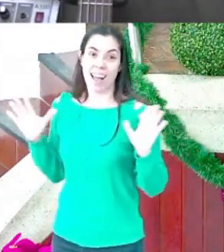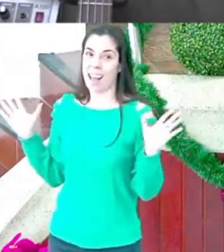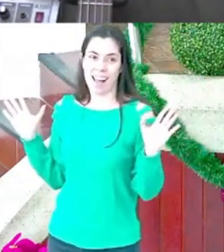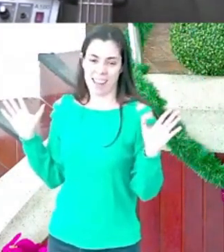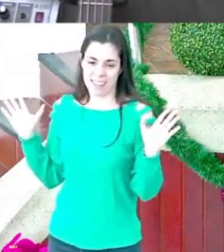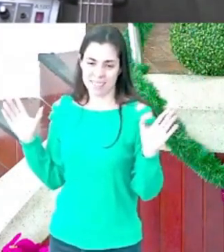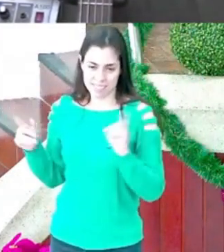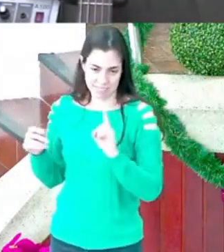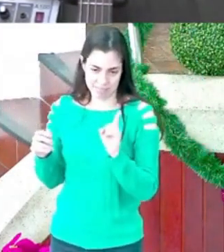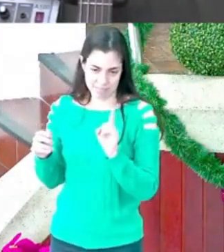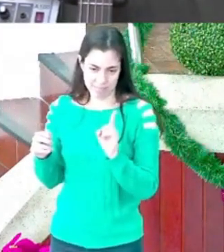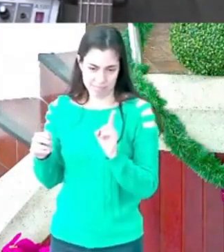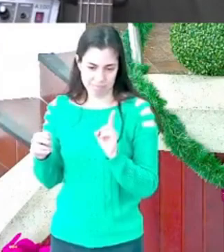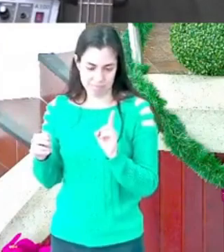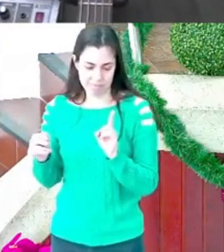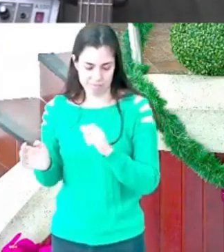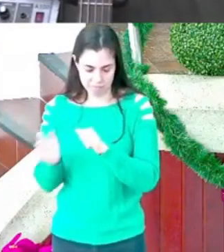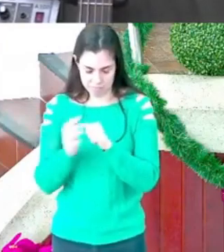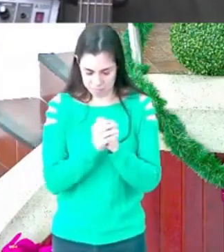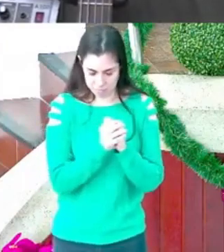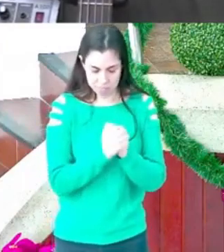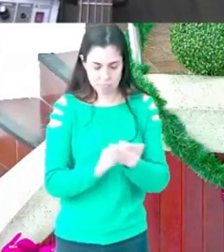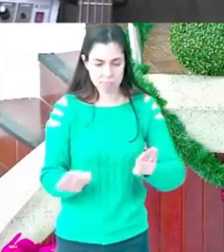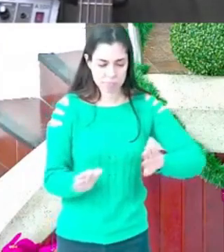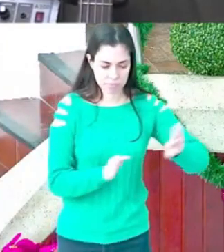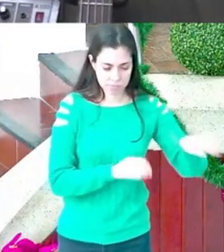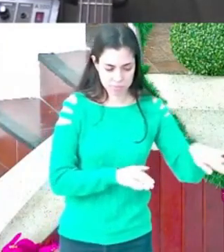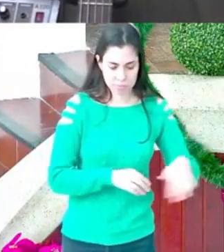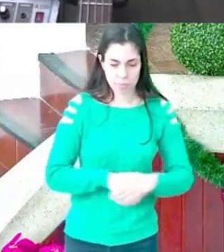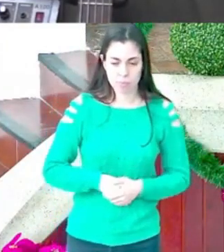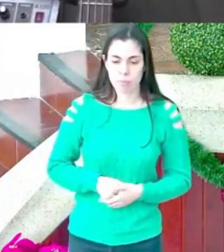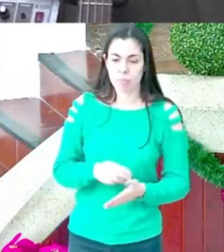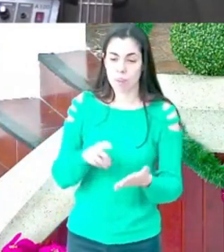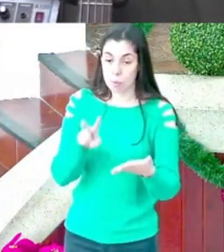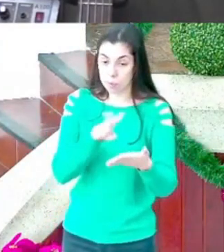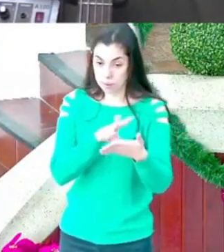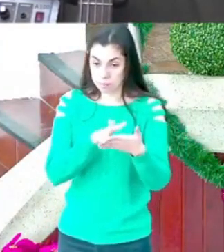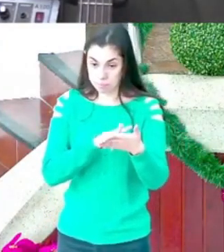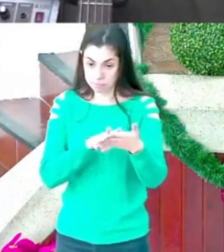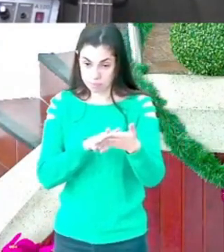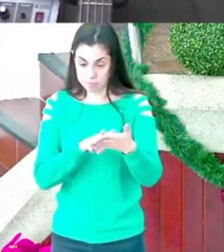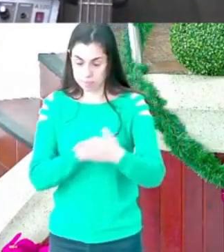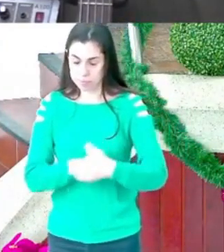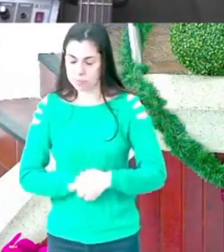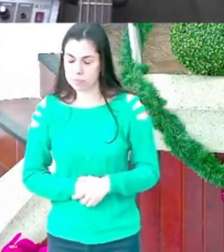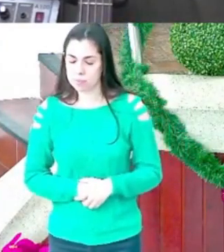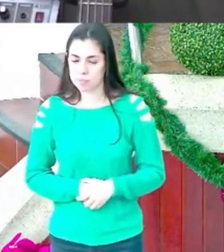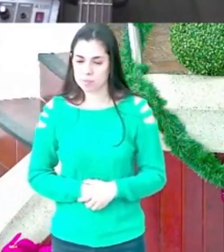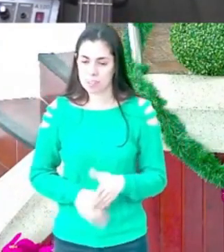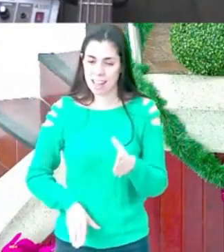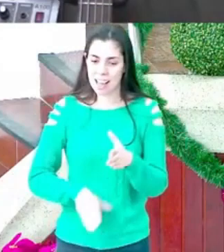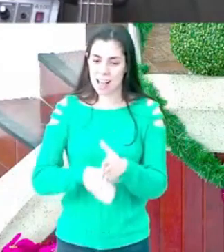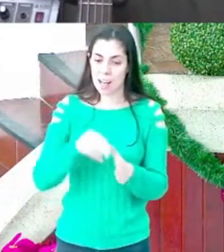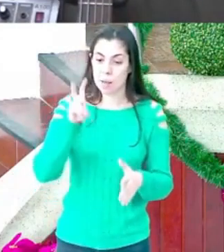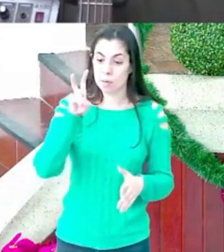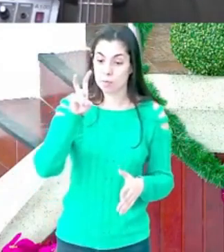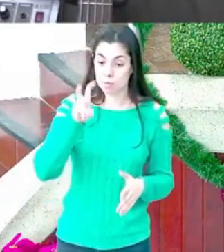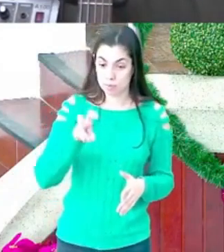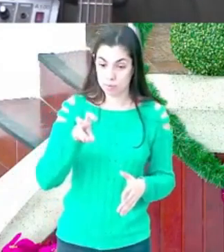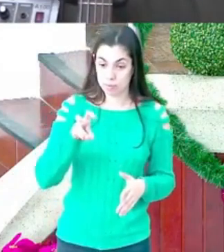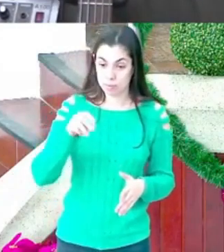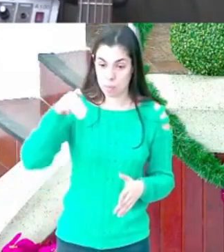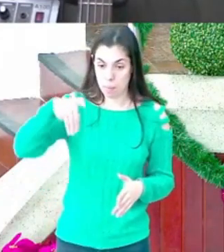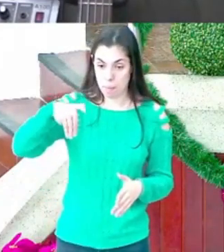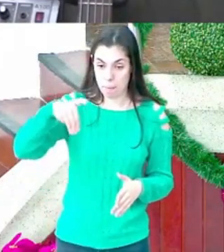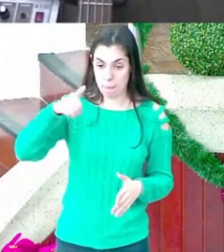do Evangelho de Mateus, o sermão que Jesus pregou. O capítulo 5 de Mateus, ele